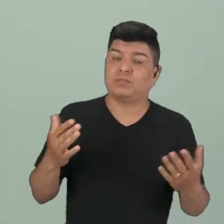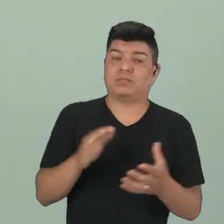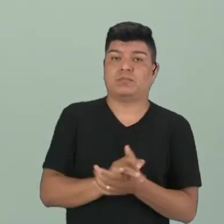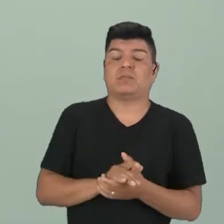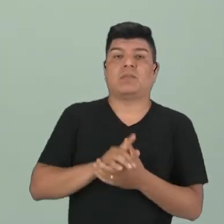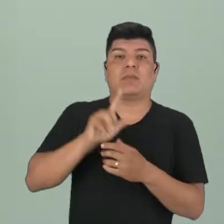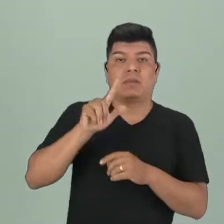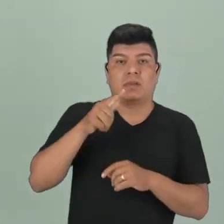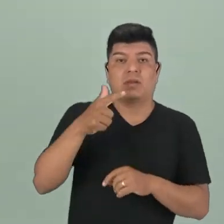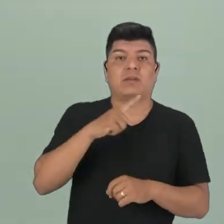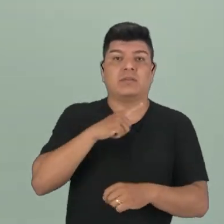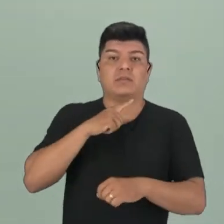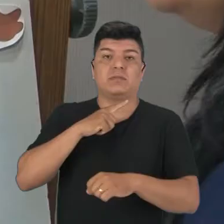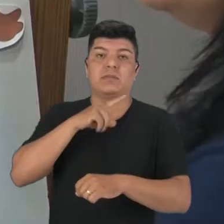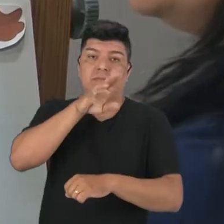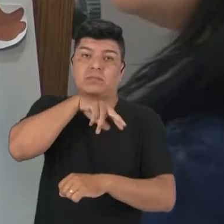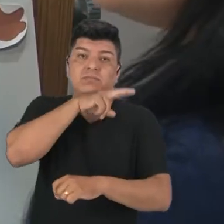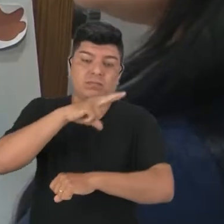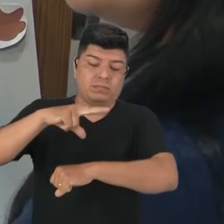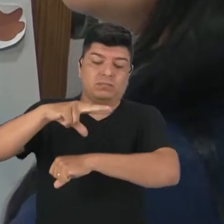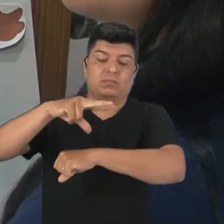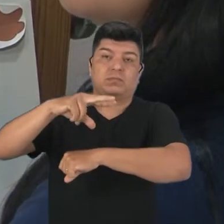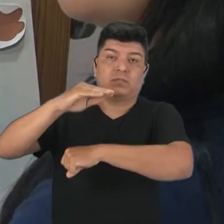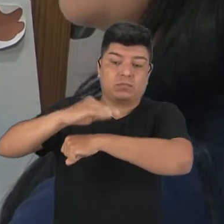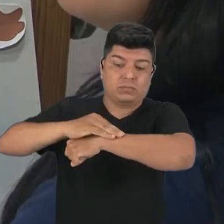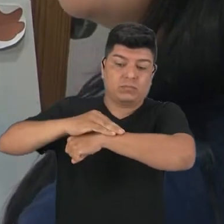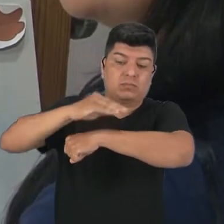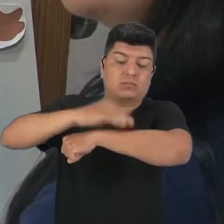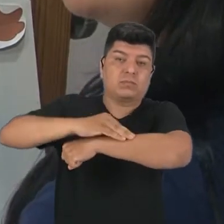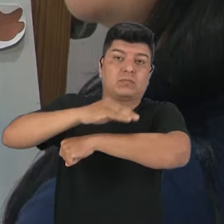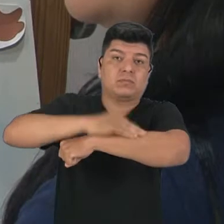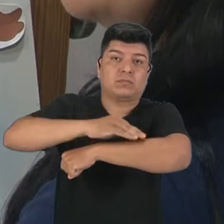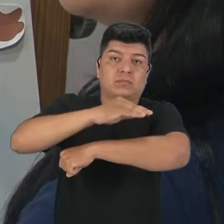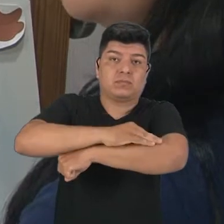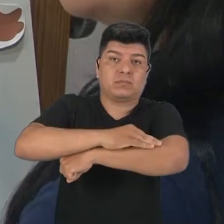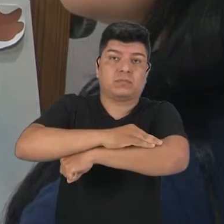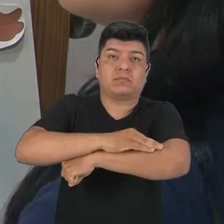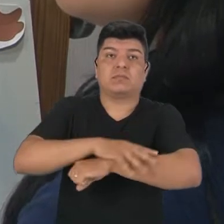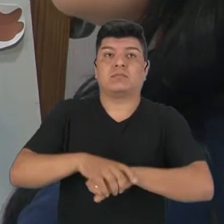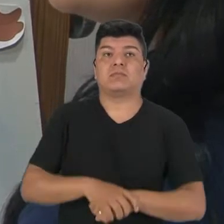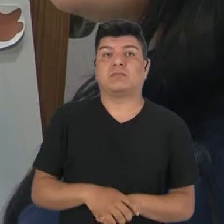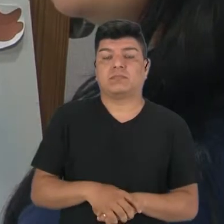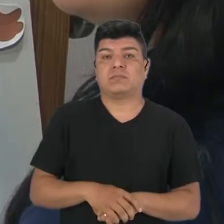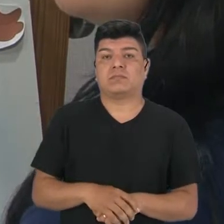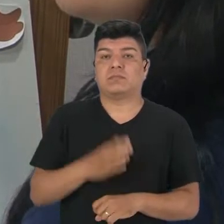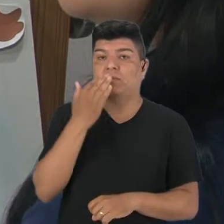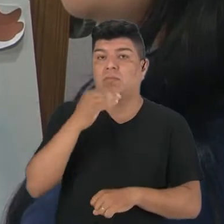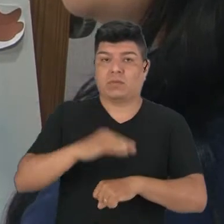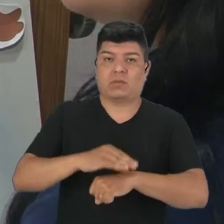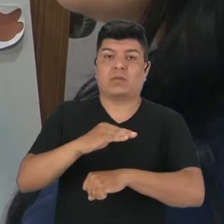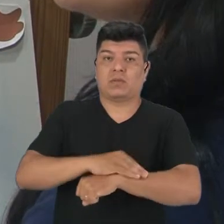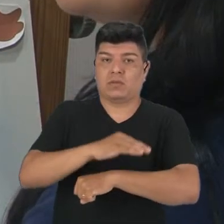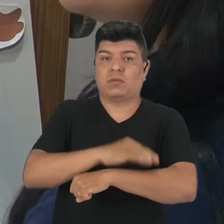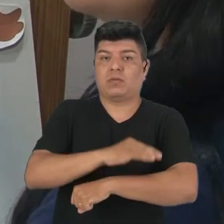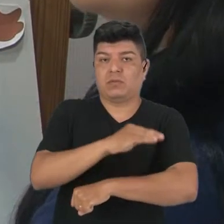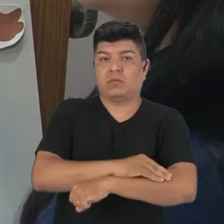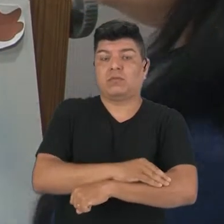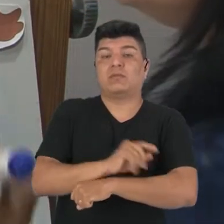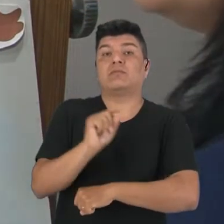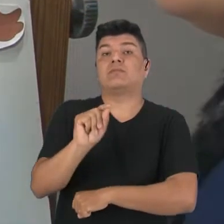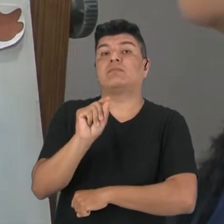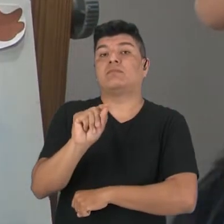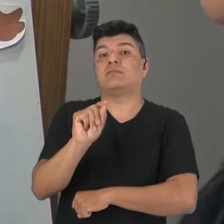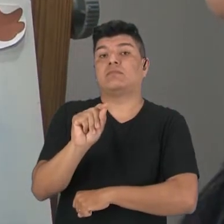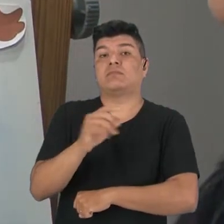sapo né E também que é um consumidor ele é o consumidor vou colocar um aqui ele também entra como consumidor e o